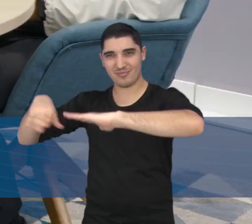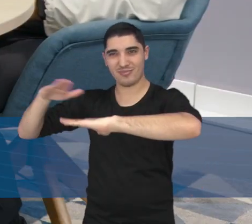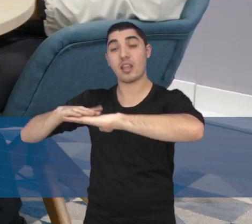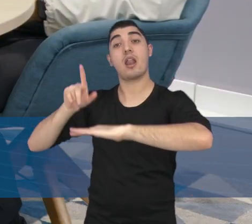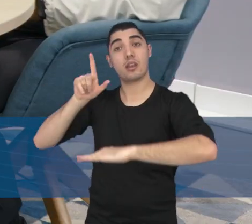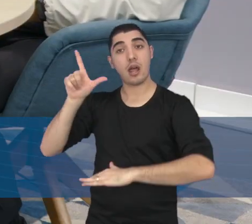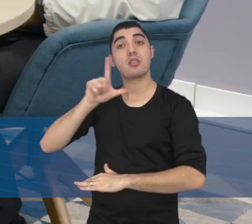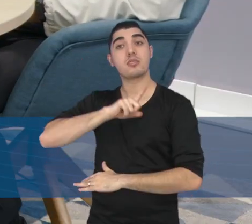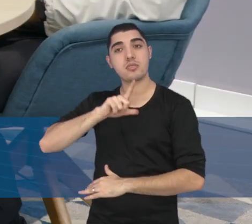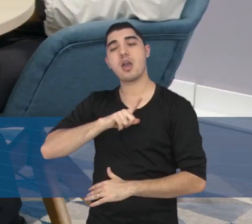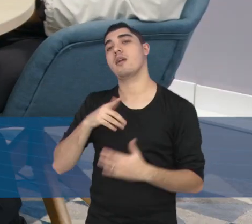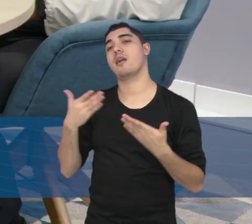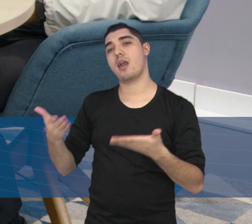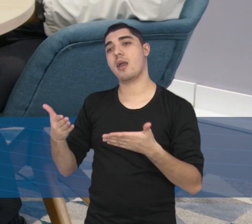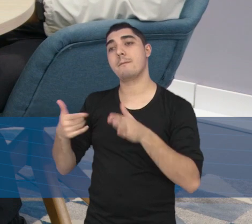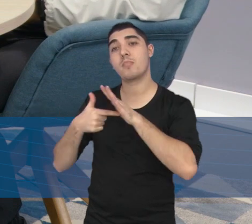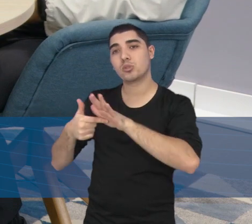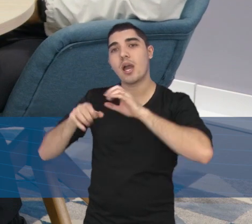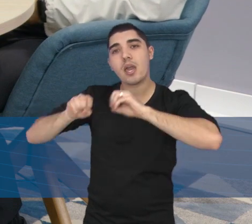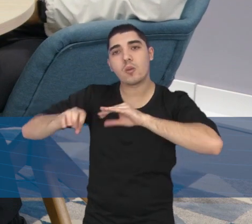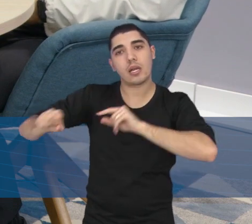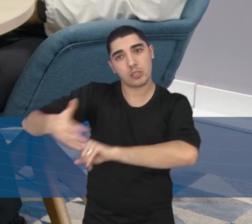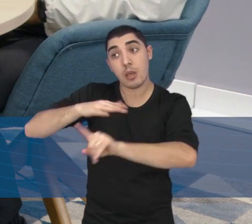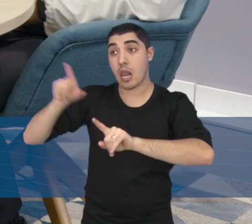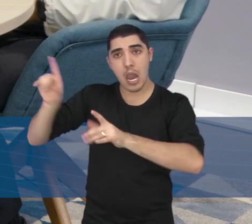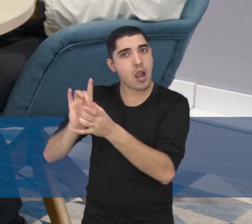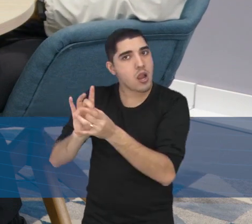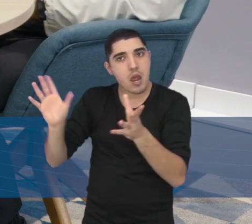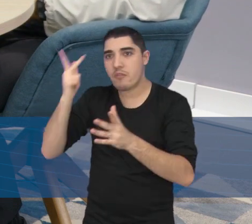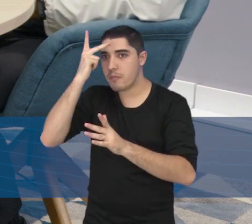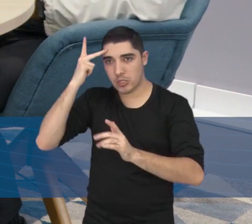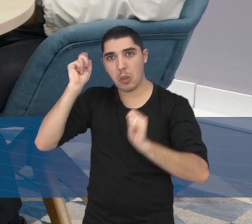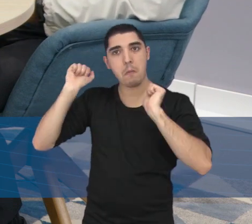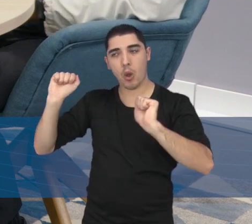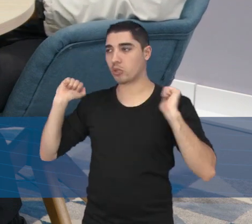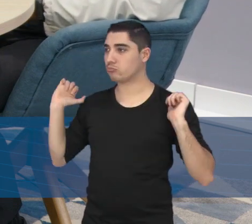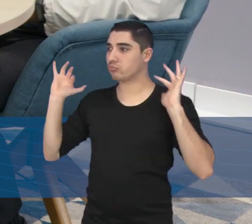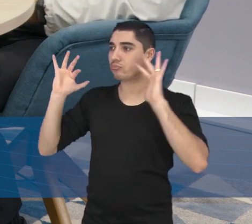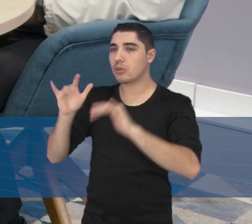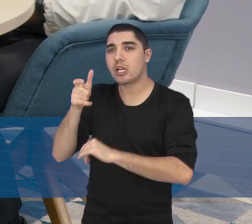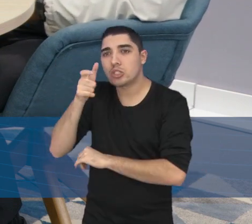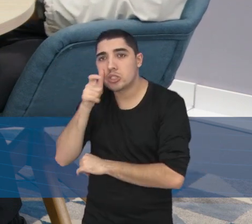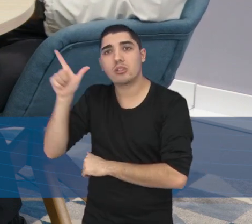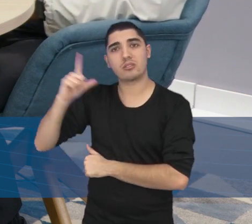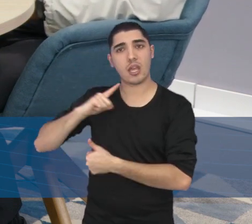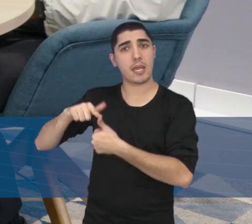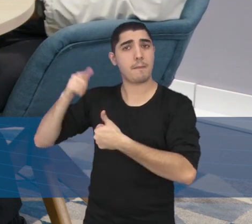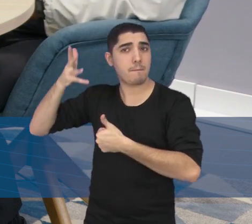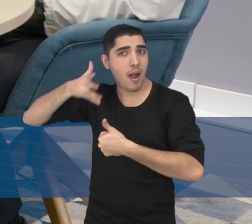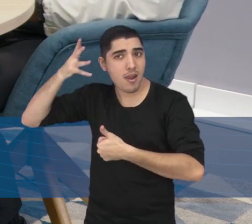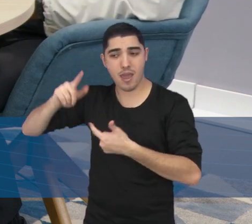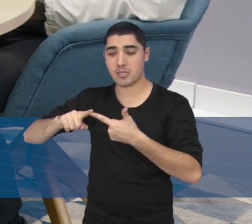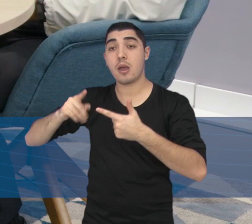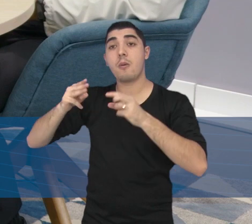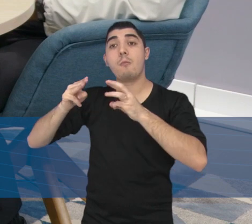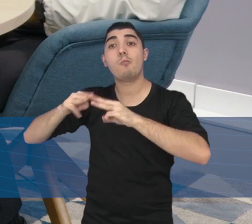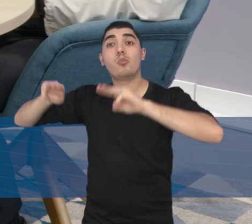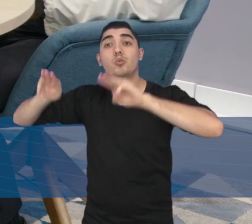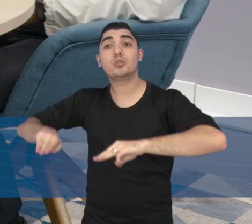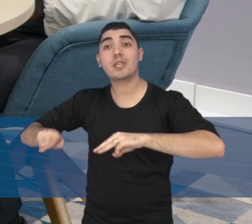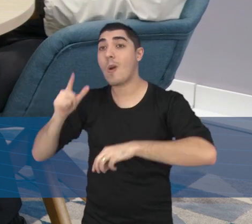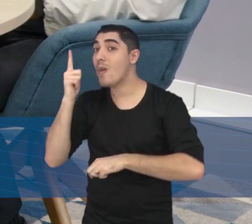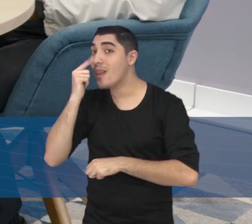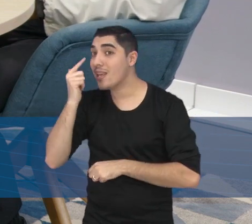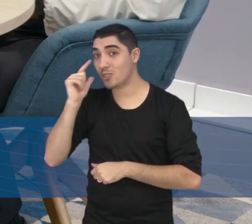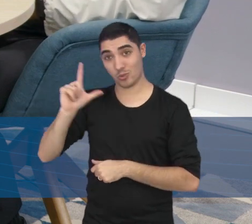que a gente leva, né, fica aberto ao público, para assistir algumas palestras, visitar o Museu do Lixo,